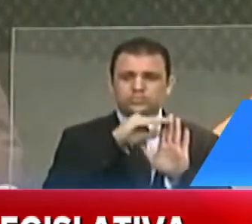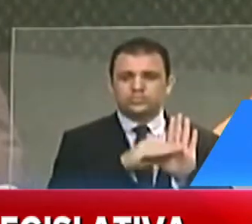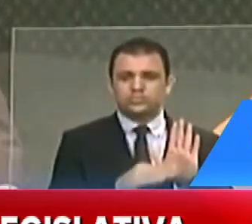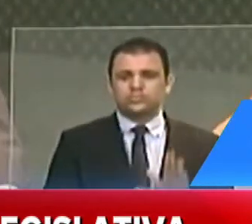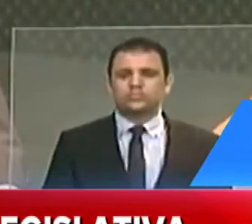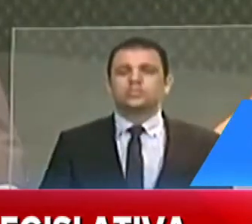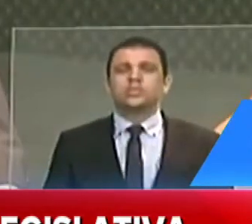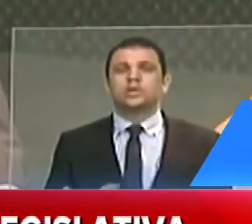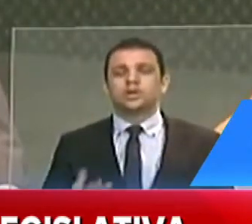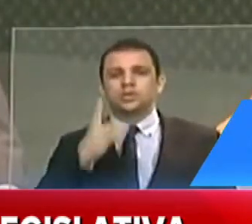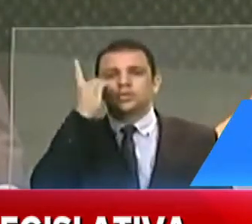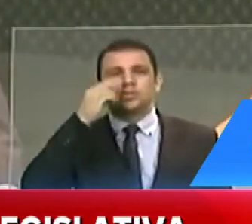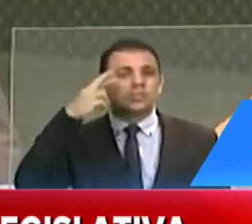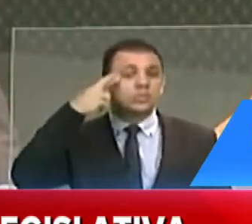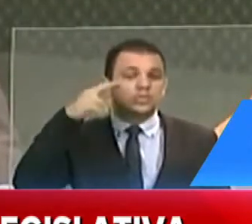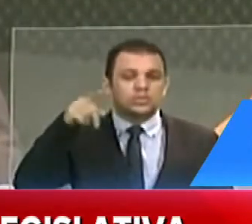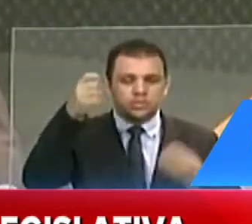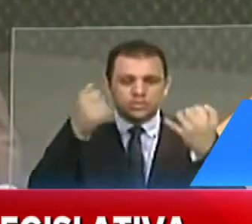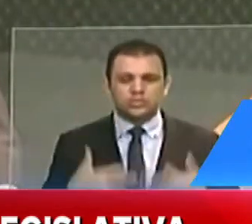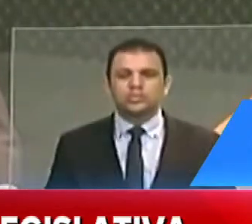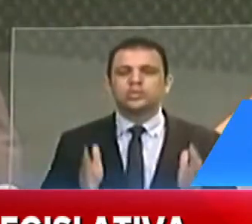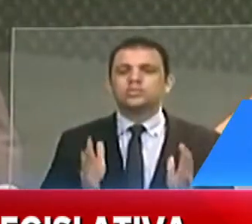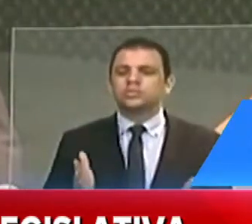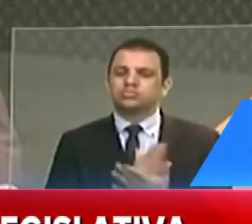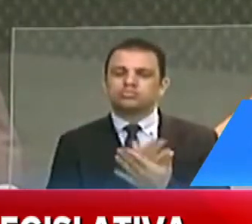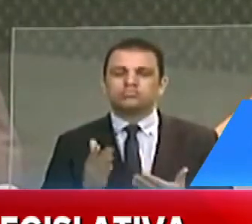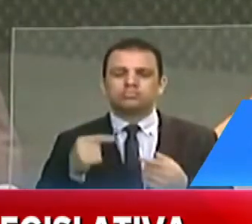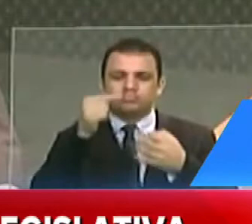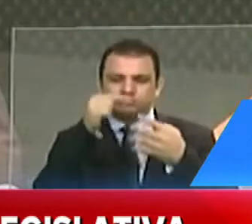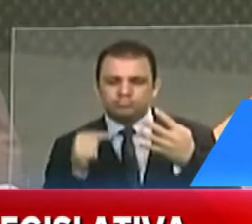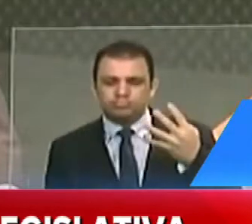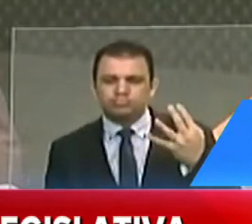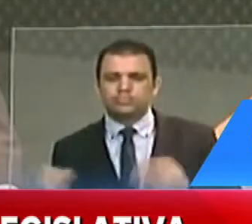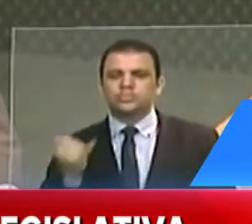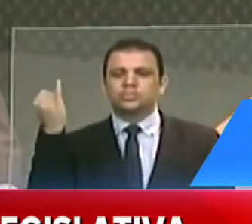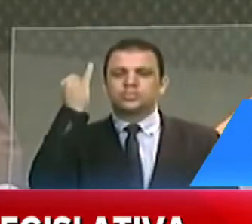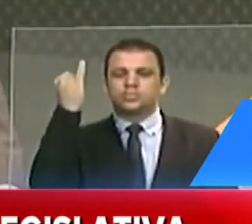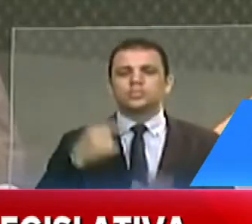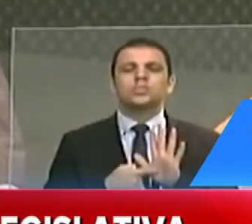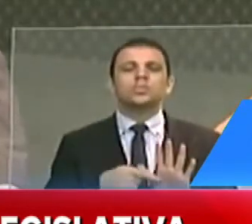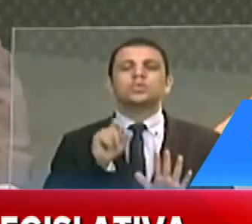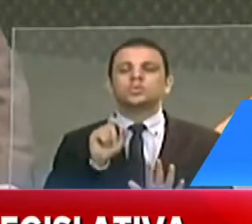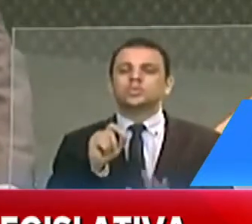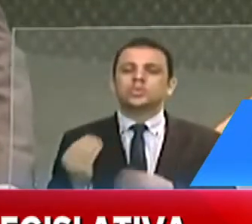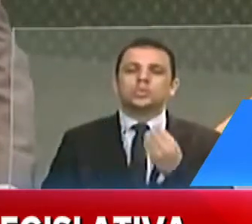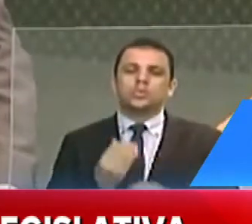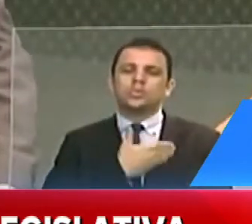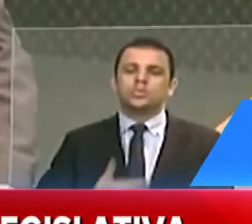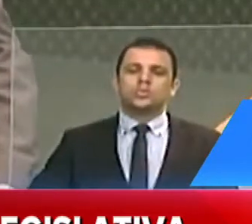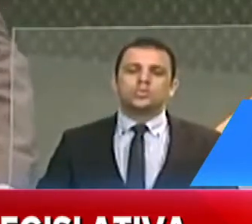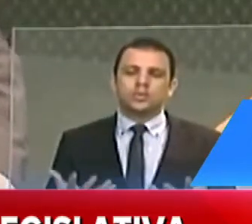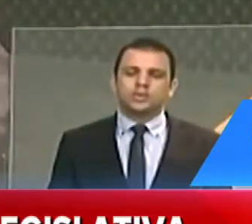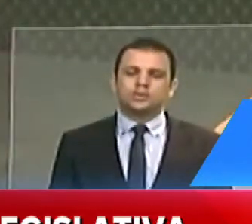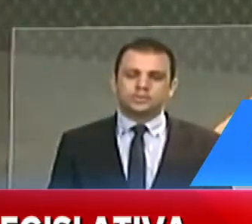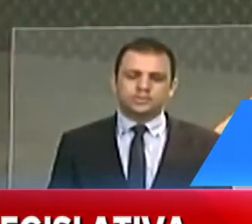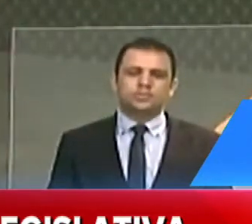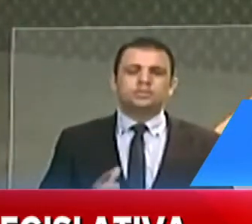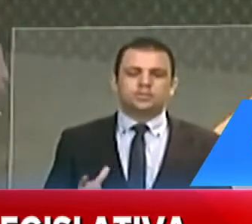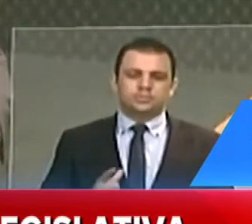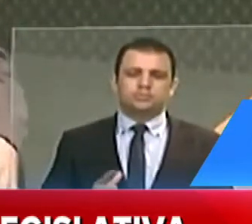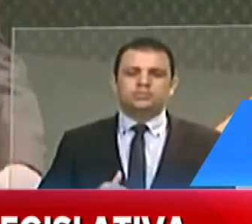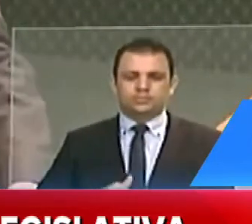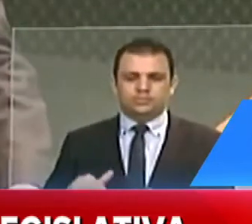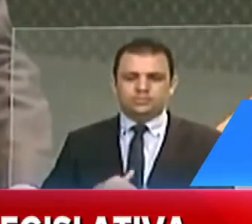Então, o deputado Roberto Costa já trouxe para cá elementos importantes que demonstram essa disposição da secretaria de